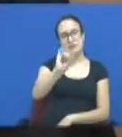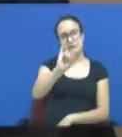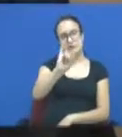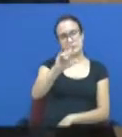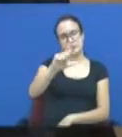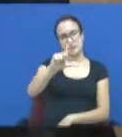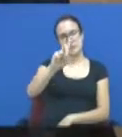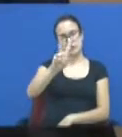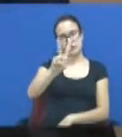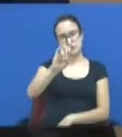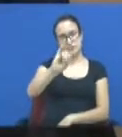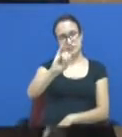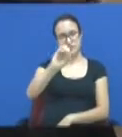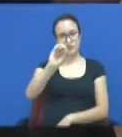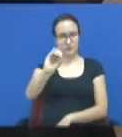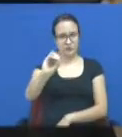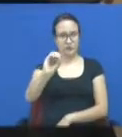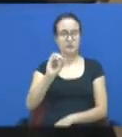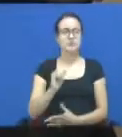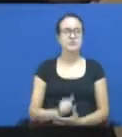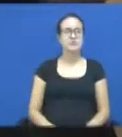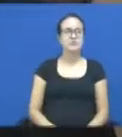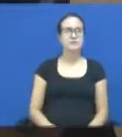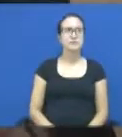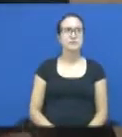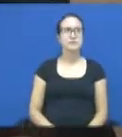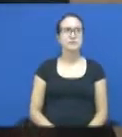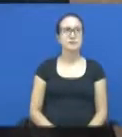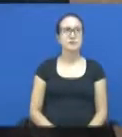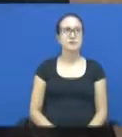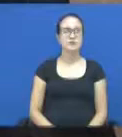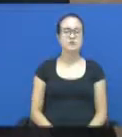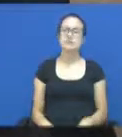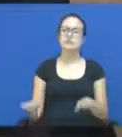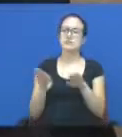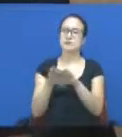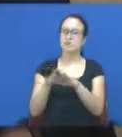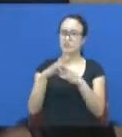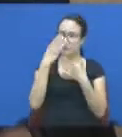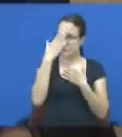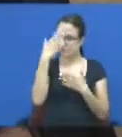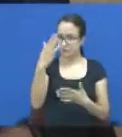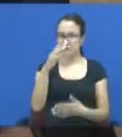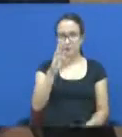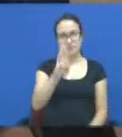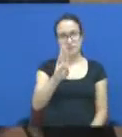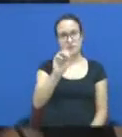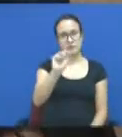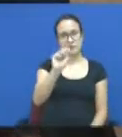Alguém já falou? O Benedito Barbosa. Né?